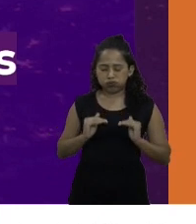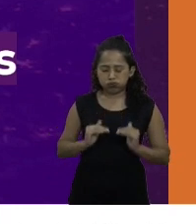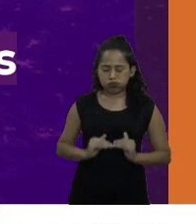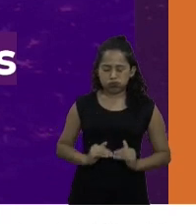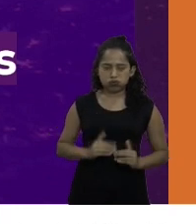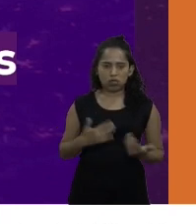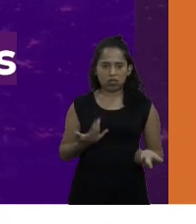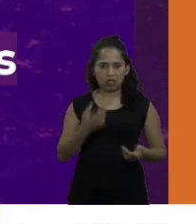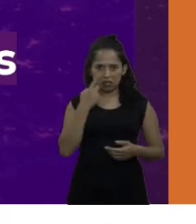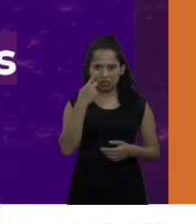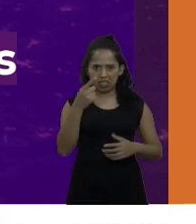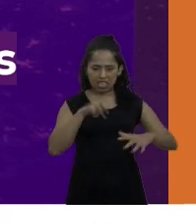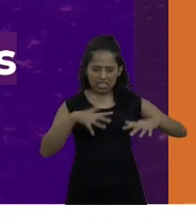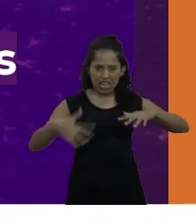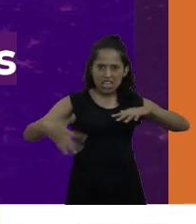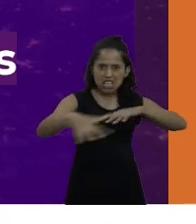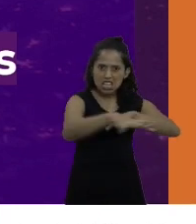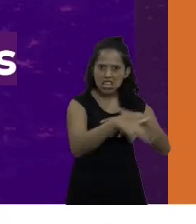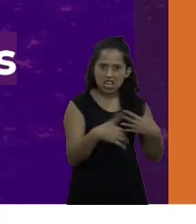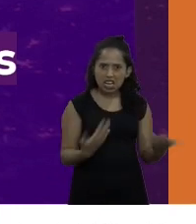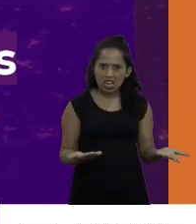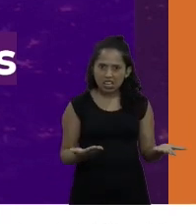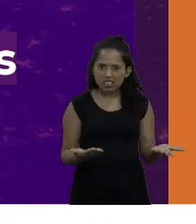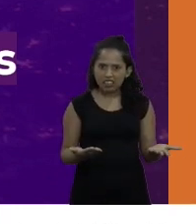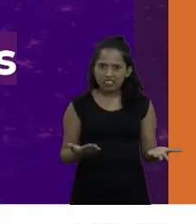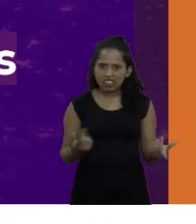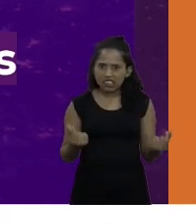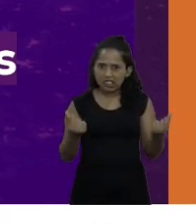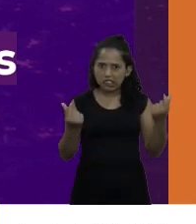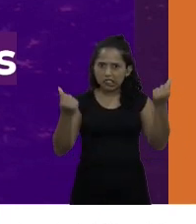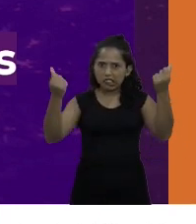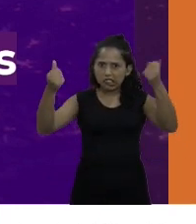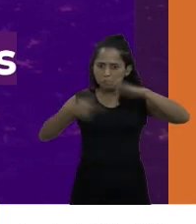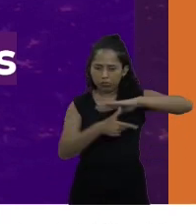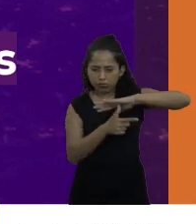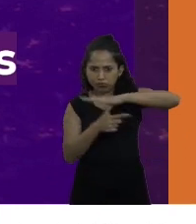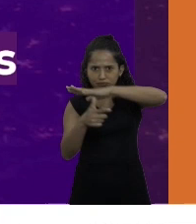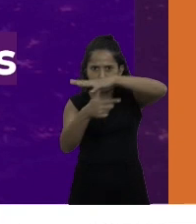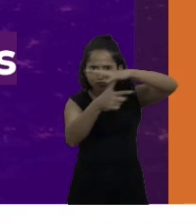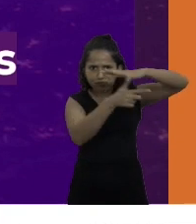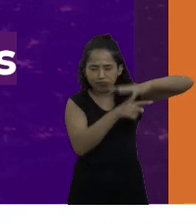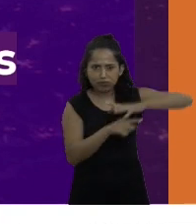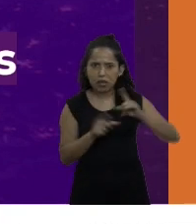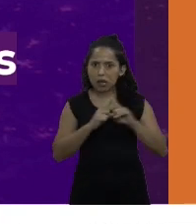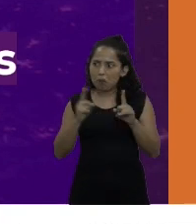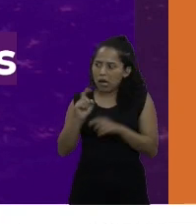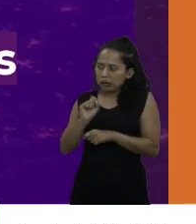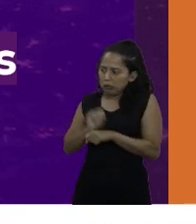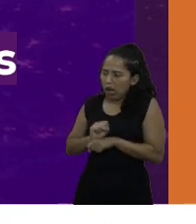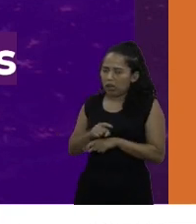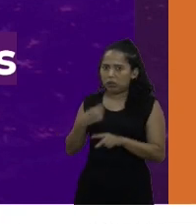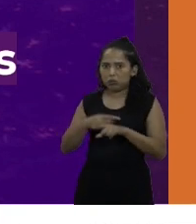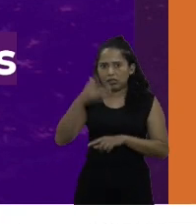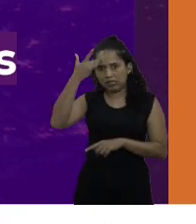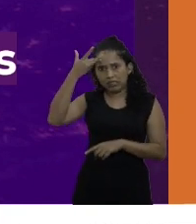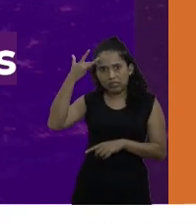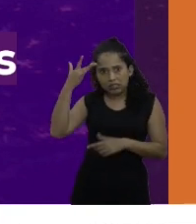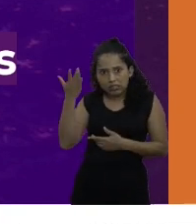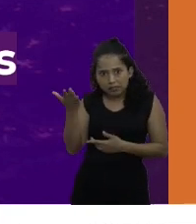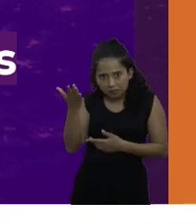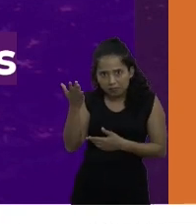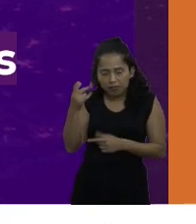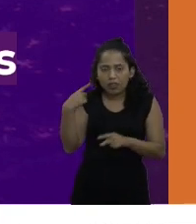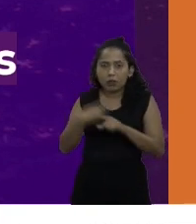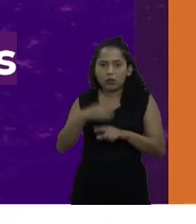pergunto, o cara tem uma ilha, um transatlântico, fazenda, helicóptero, jatinho, mas vai dar um tempo por causa da saúde mental. Porque